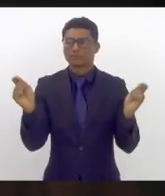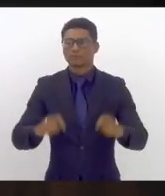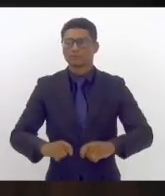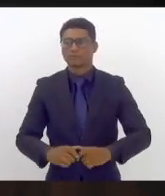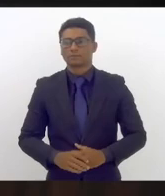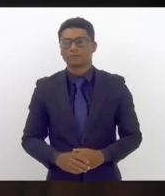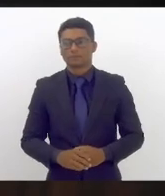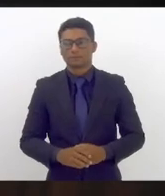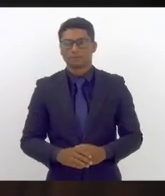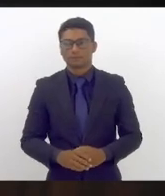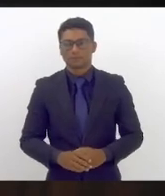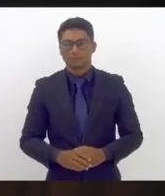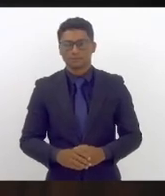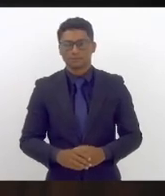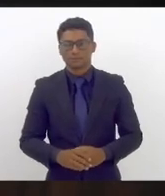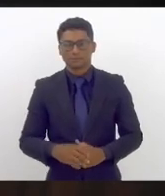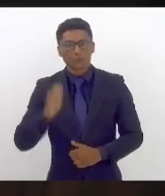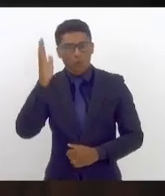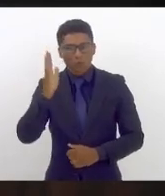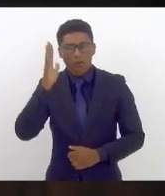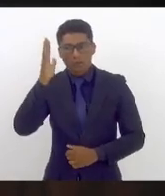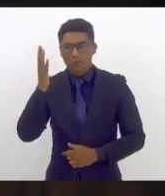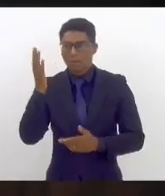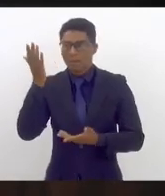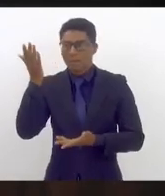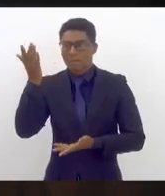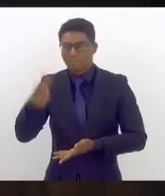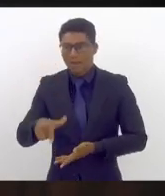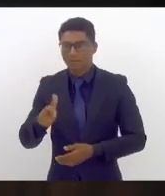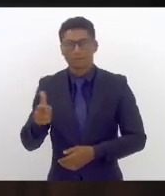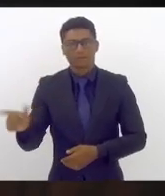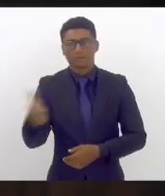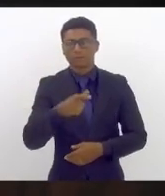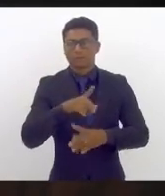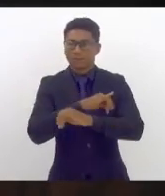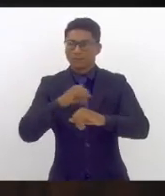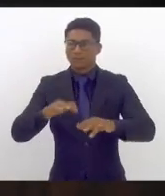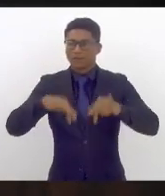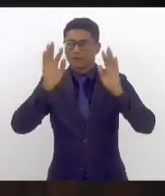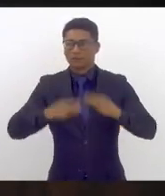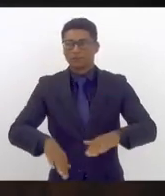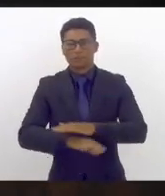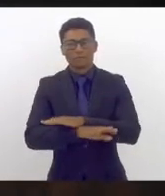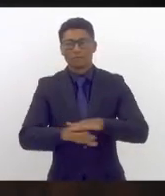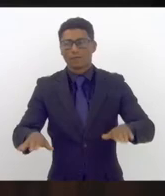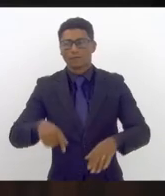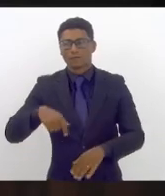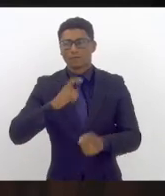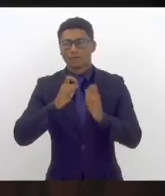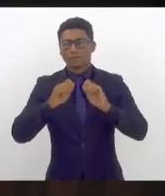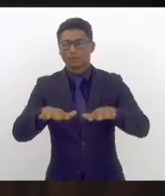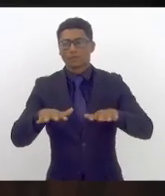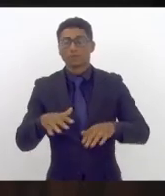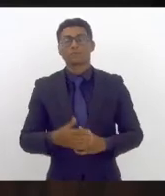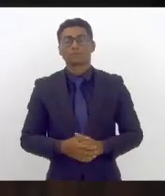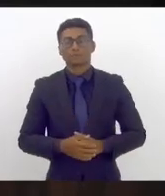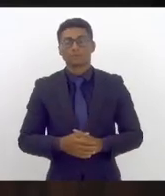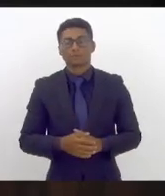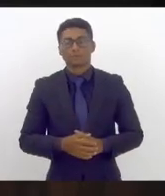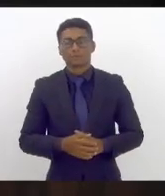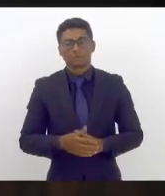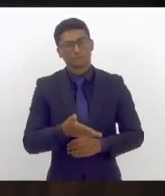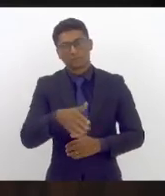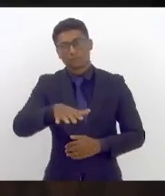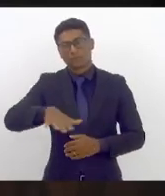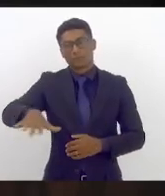não havendo mais oradores a presidência declara encerrada apresente sessão tem um todos